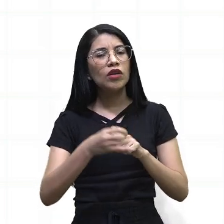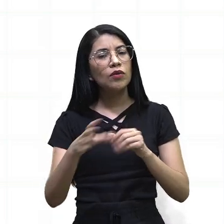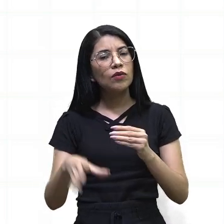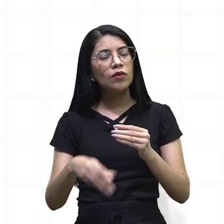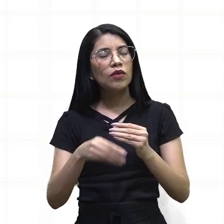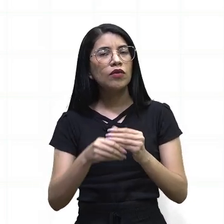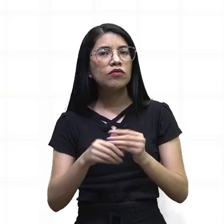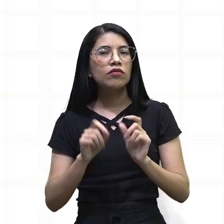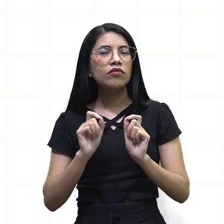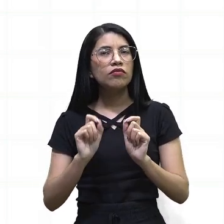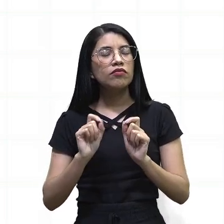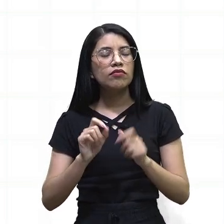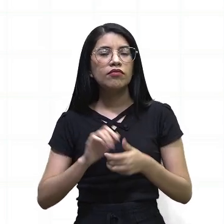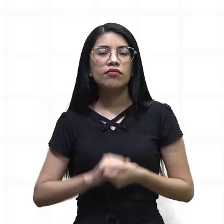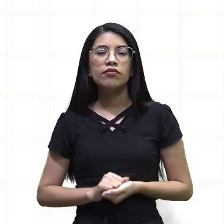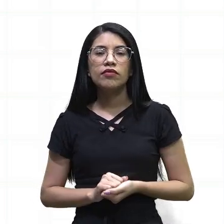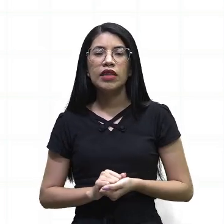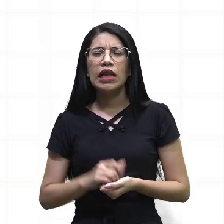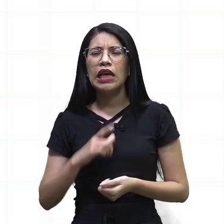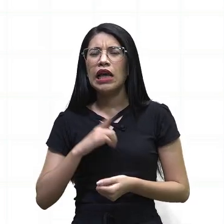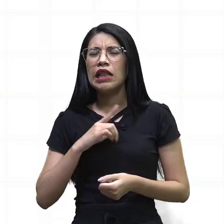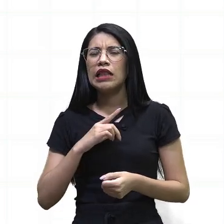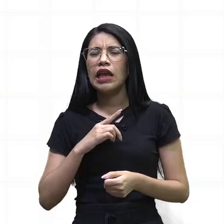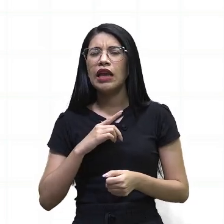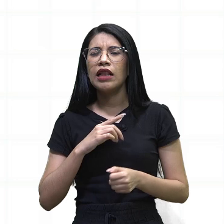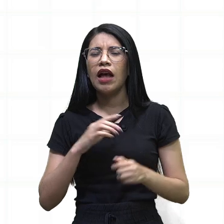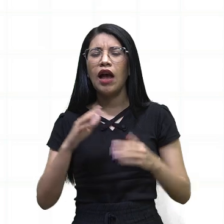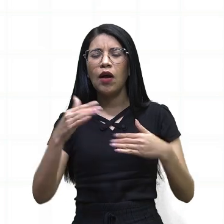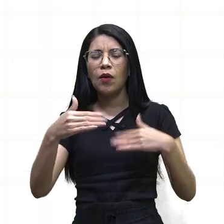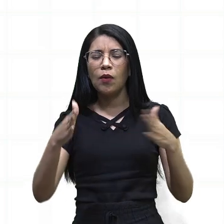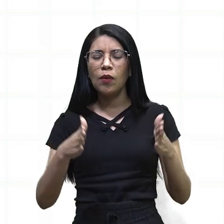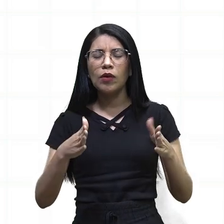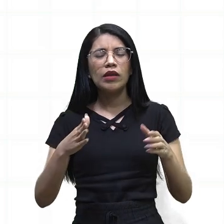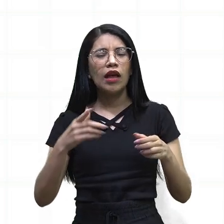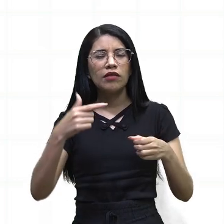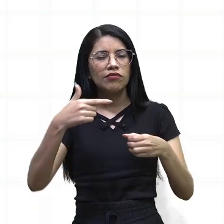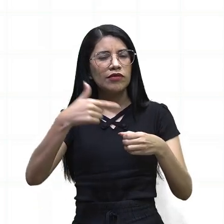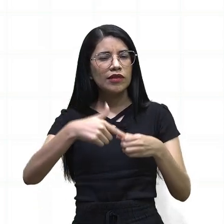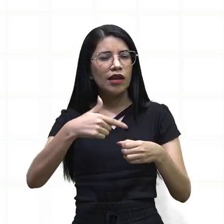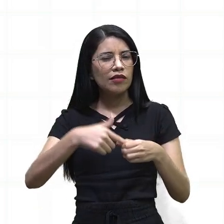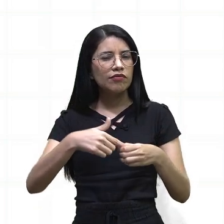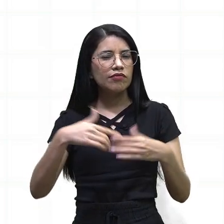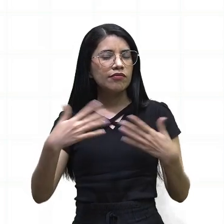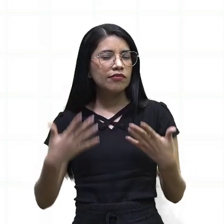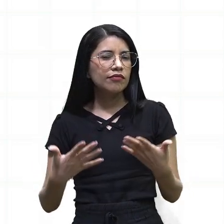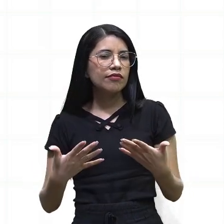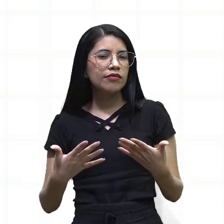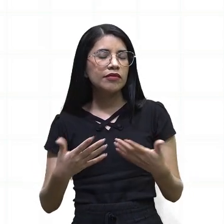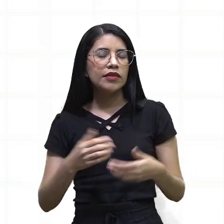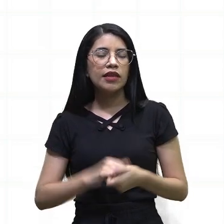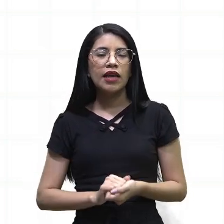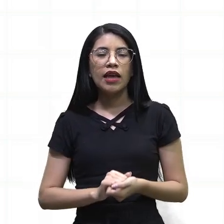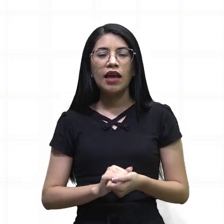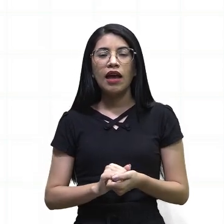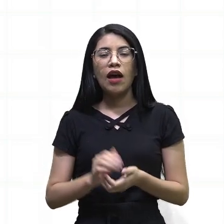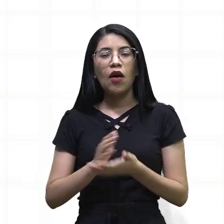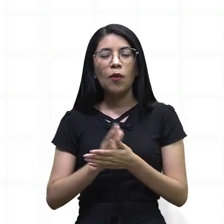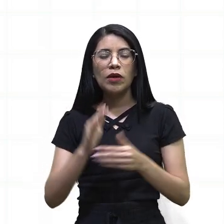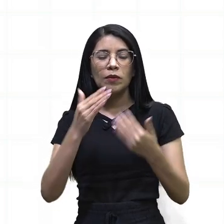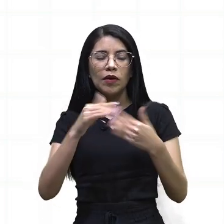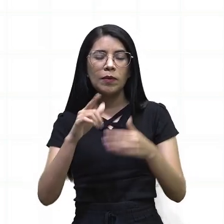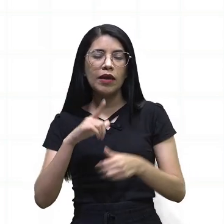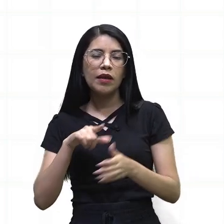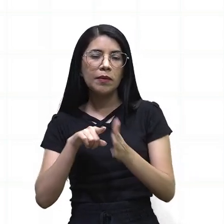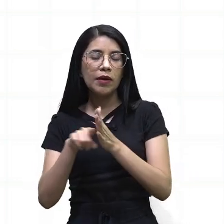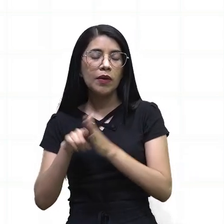é aquele que tem posto de gasolina? Né? Às vezes a gente vê na prova aí, diga o que é o sujeito composto. Aí